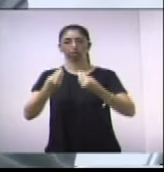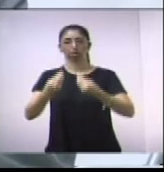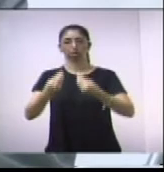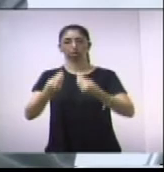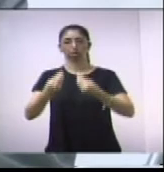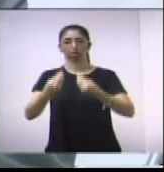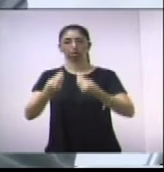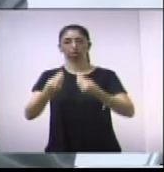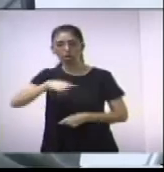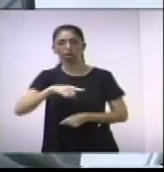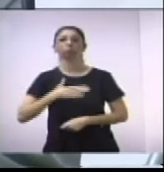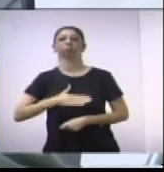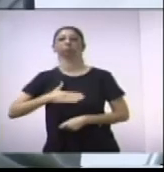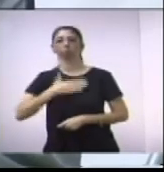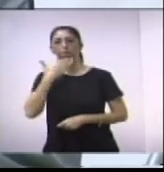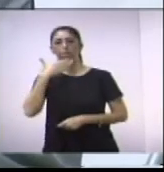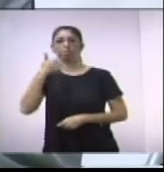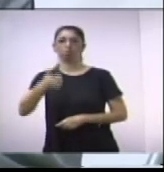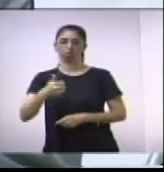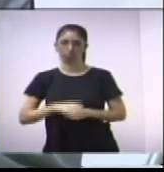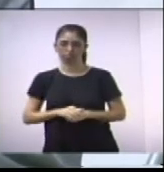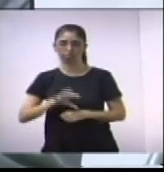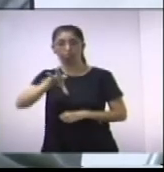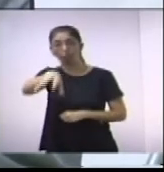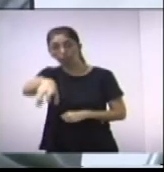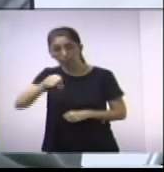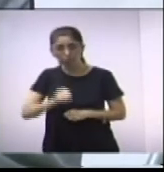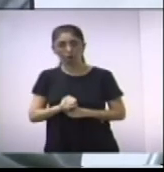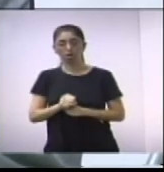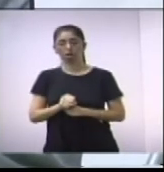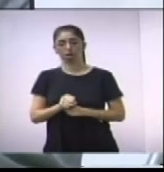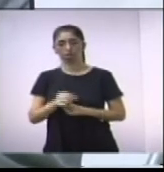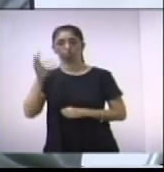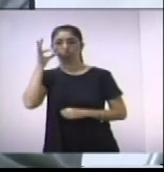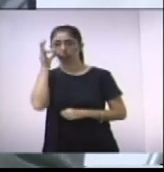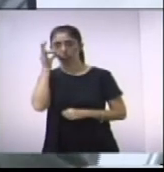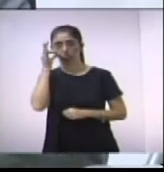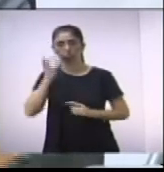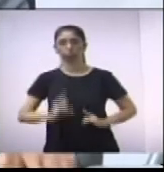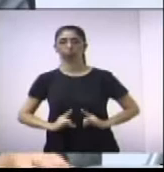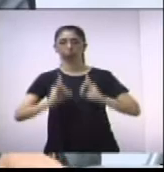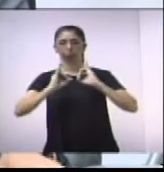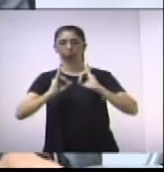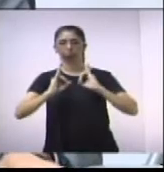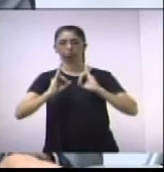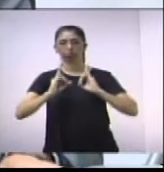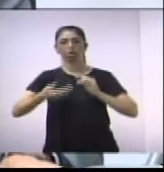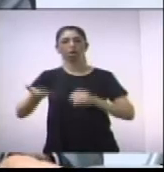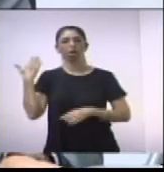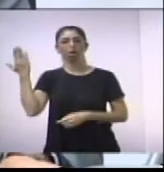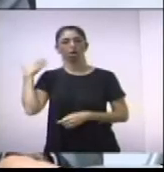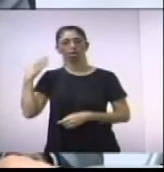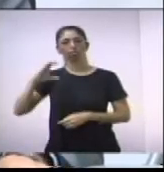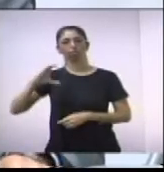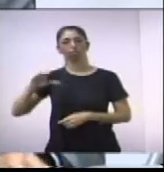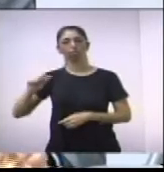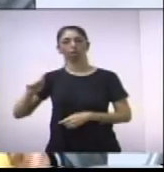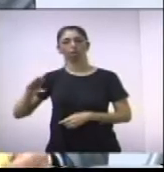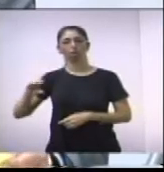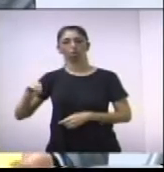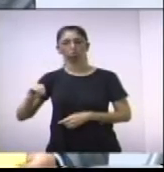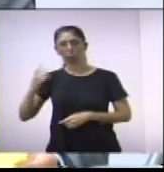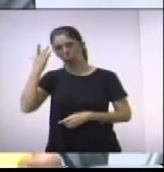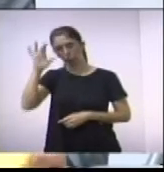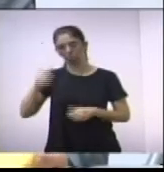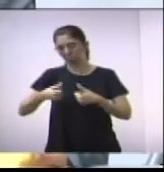sentia mais confortável com a retirada das cestas lá diretamente no prédio, no antigo Caco. Não se sabe ainda se vai ficar lá ou